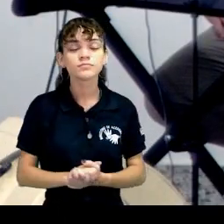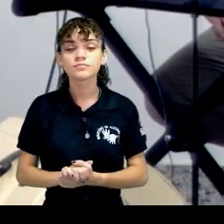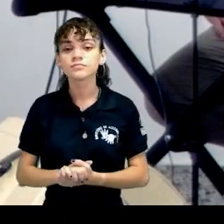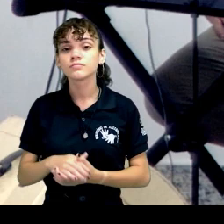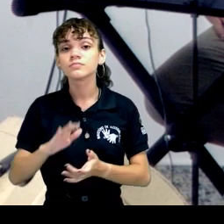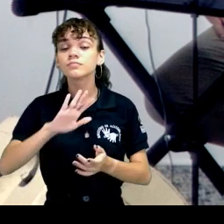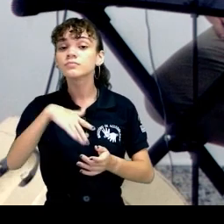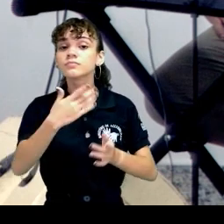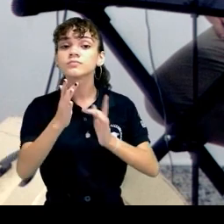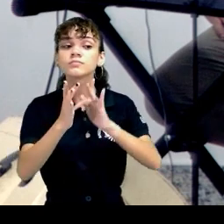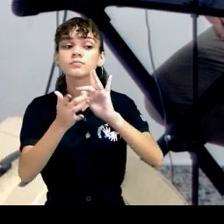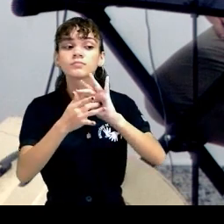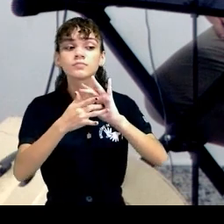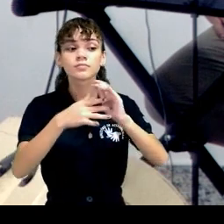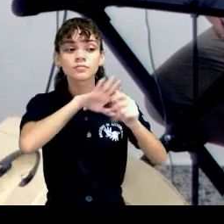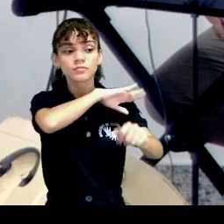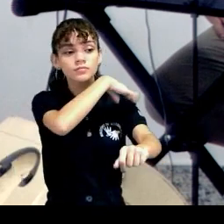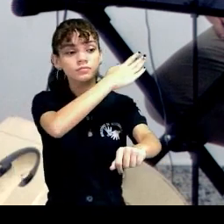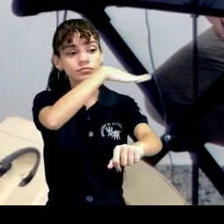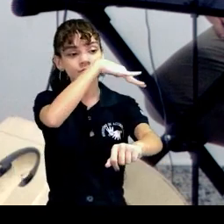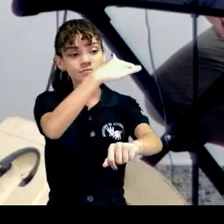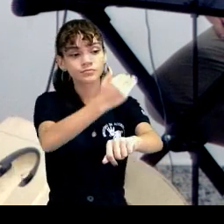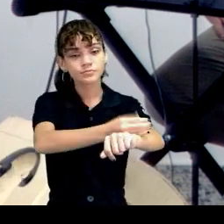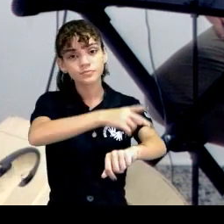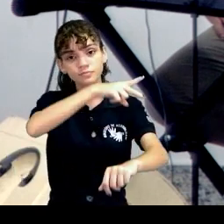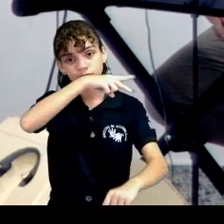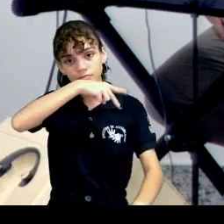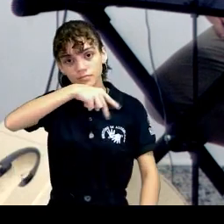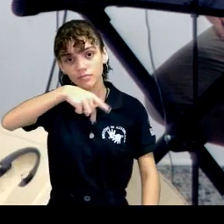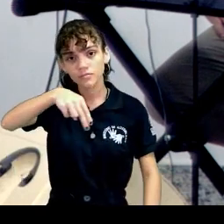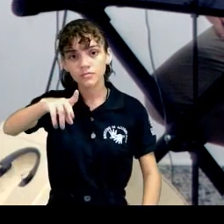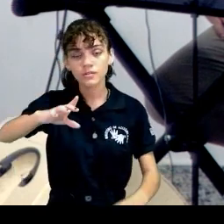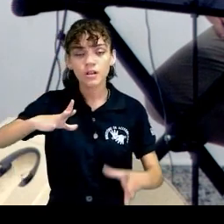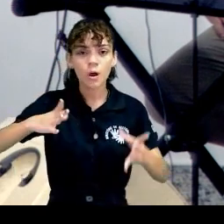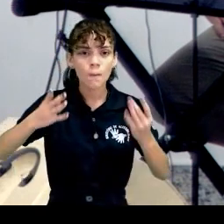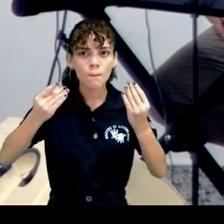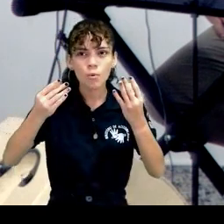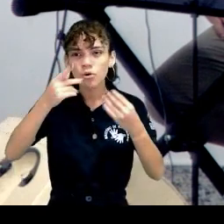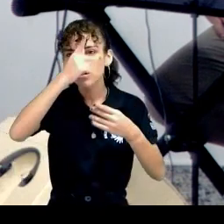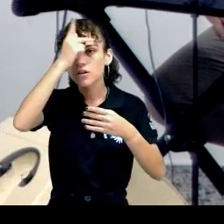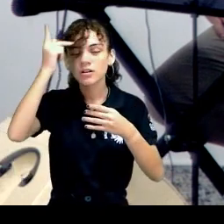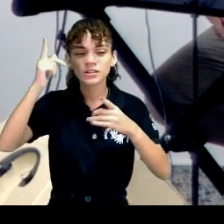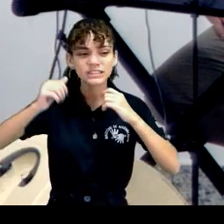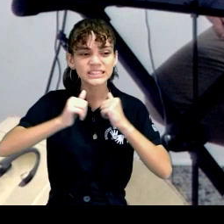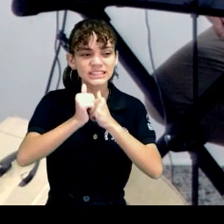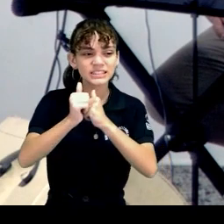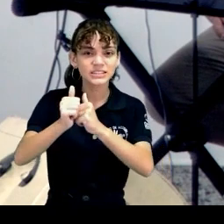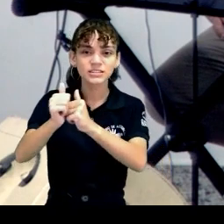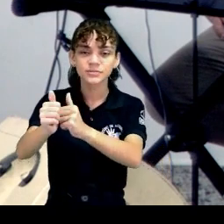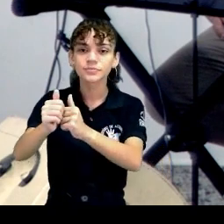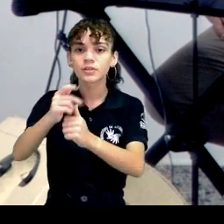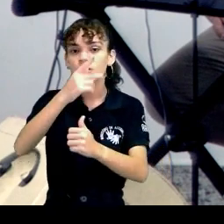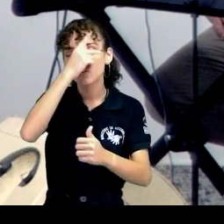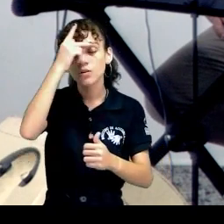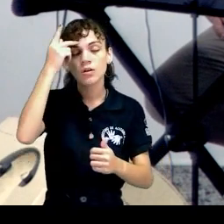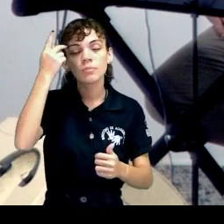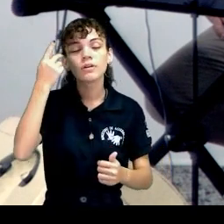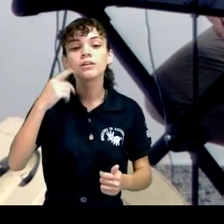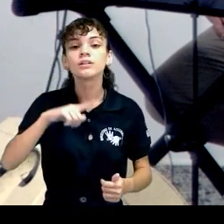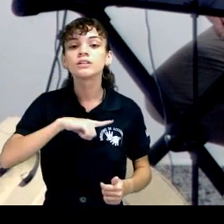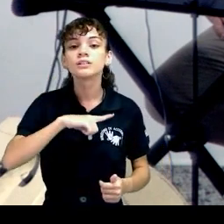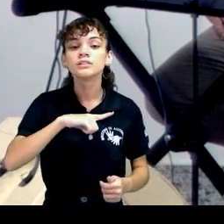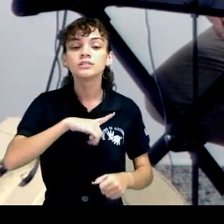seguiam. Um leproso, aproximando-se, o adorou de joelho e disse: Senhor, se